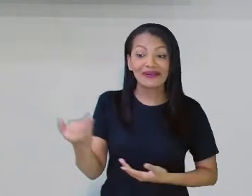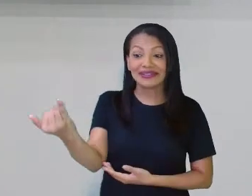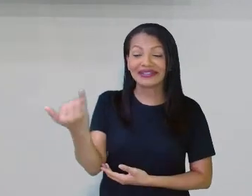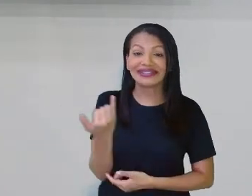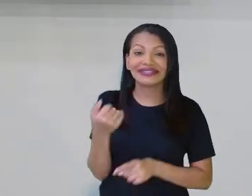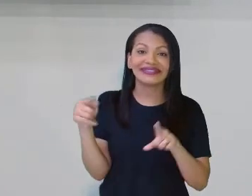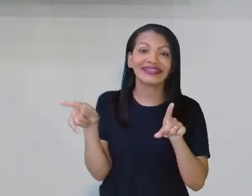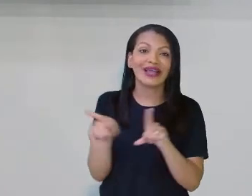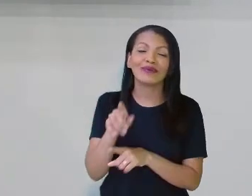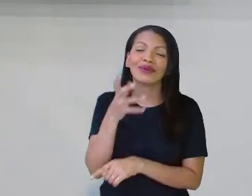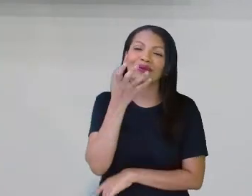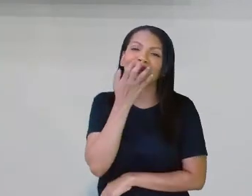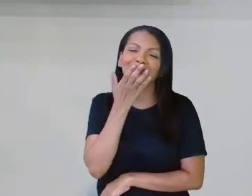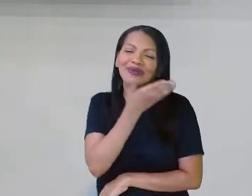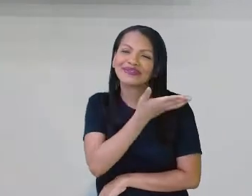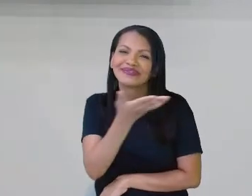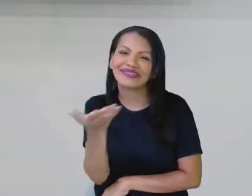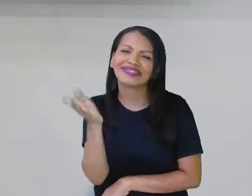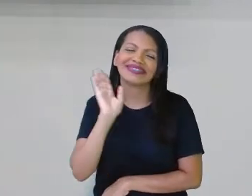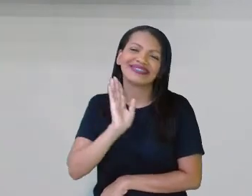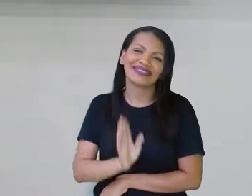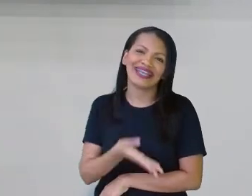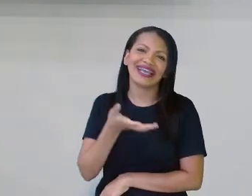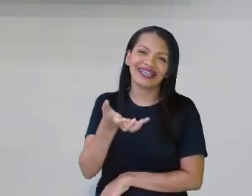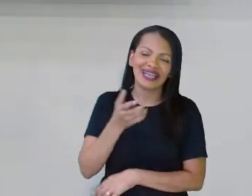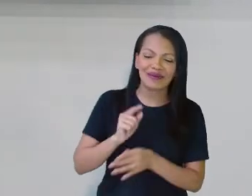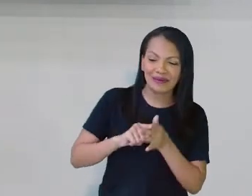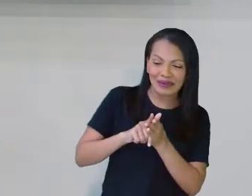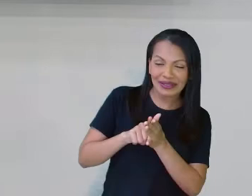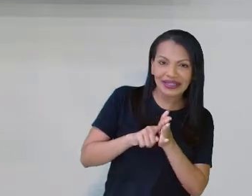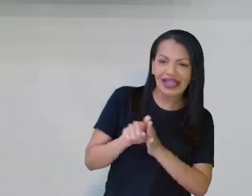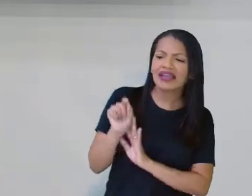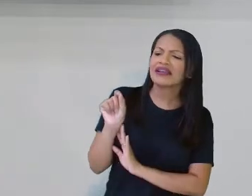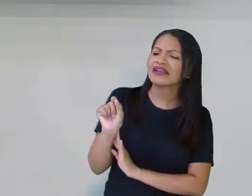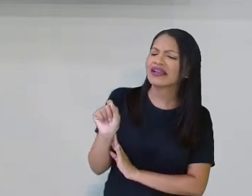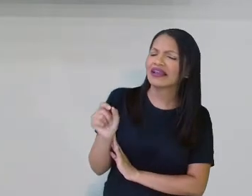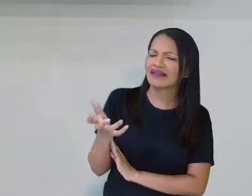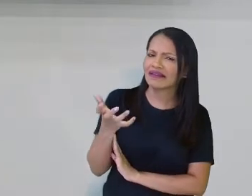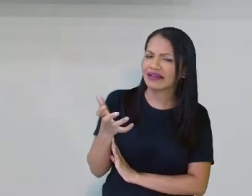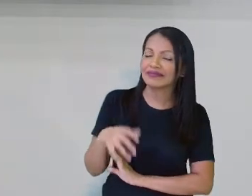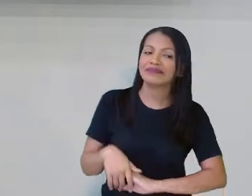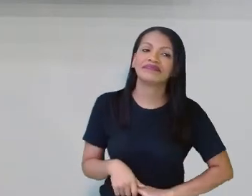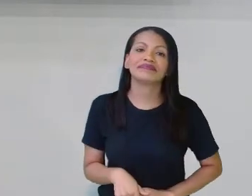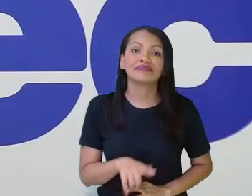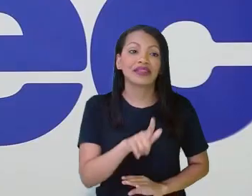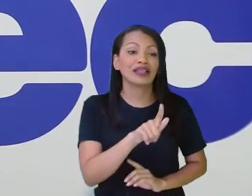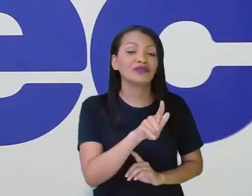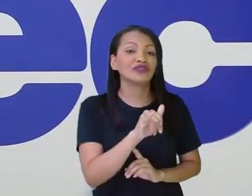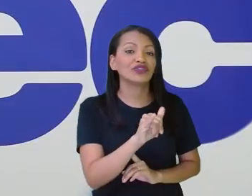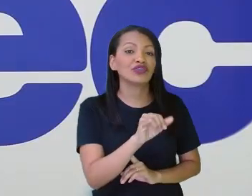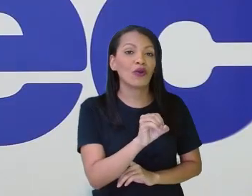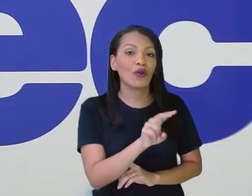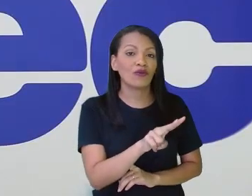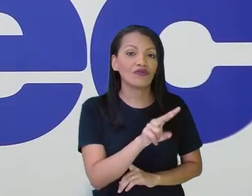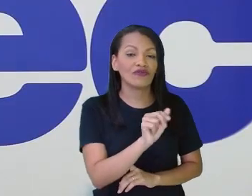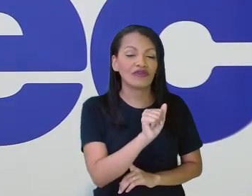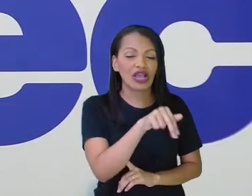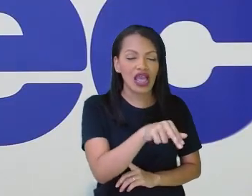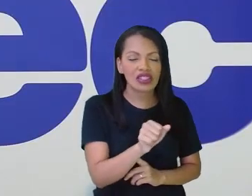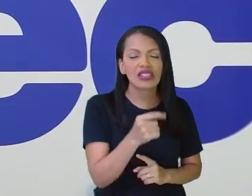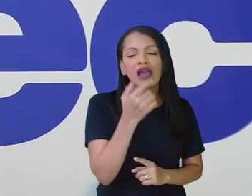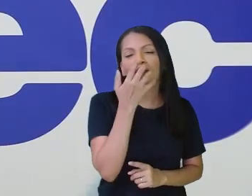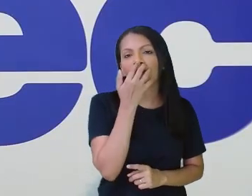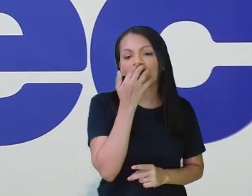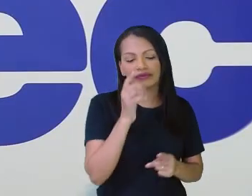cachorros de vocês. Tem gente já que querem pesquisar. Quem foi, professora? Eu não sei qual foi. A Giovana foi com o cachorro e